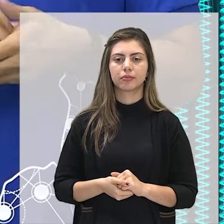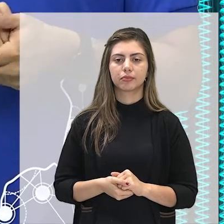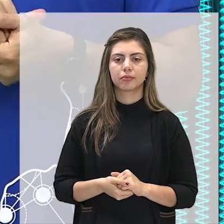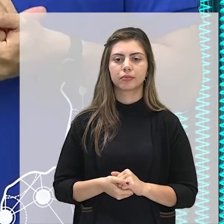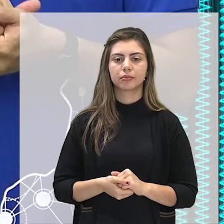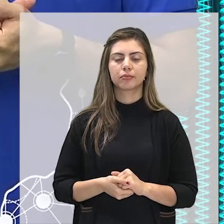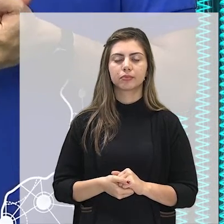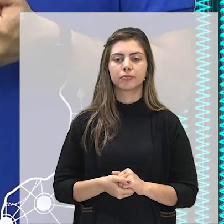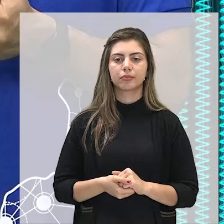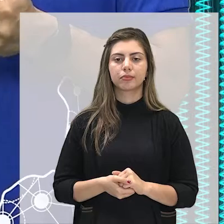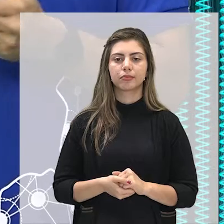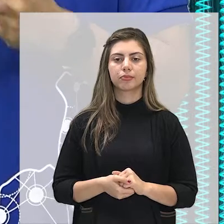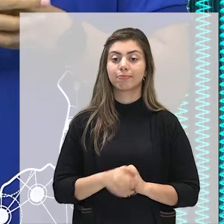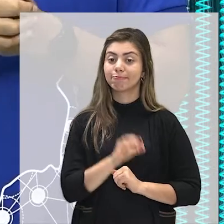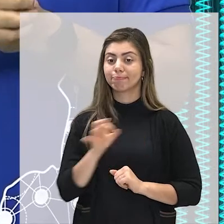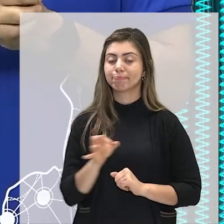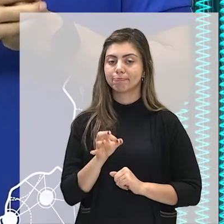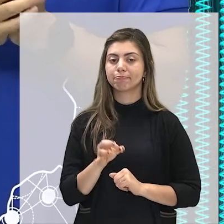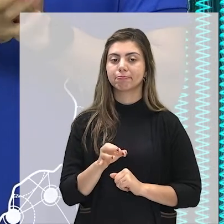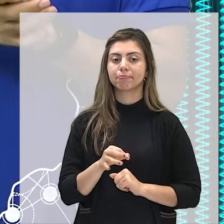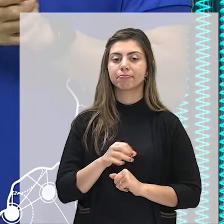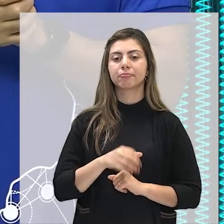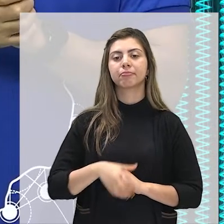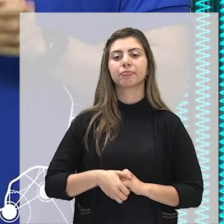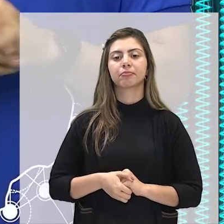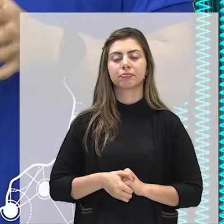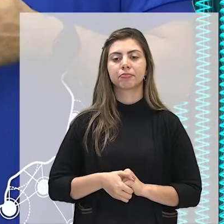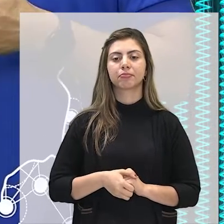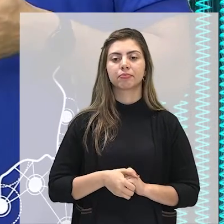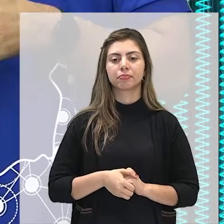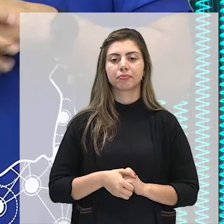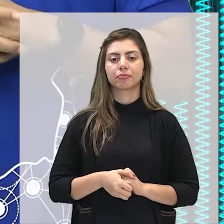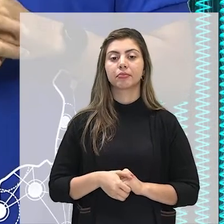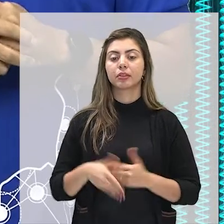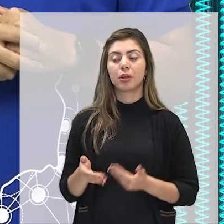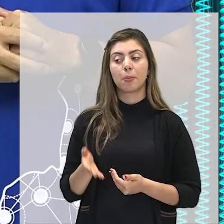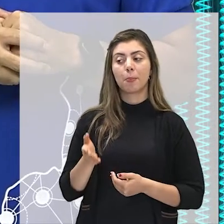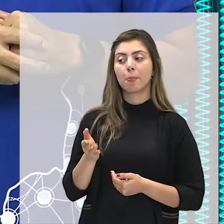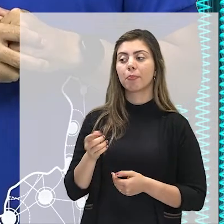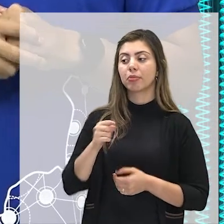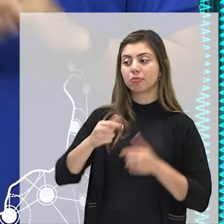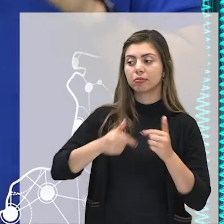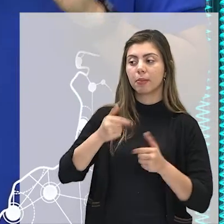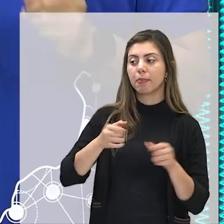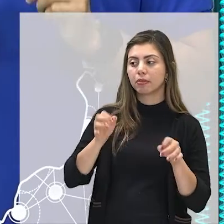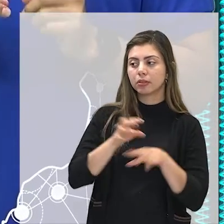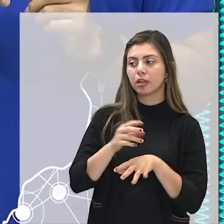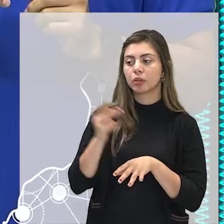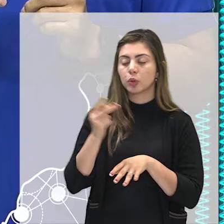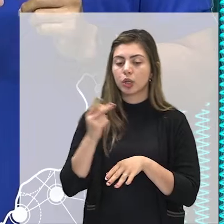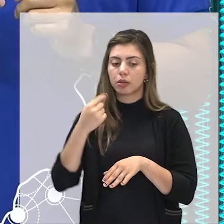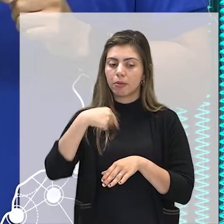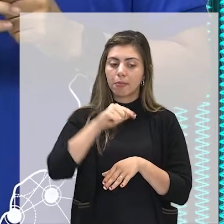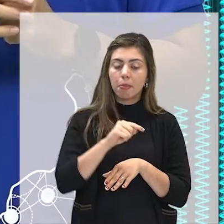e assim por diante, tá certo? Let's grab a coffee after work. Vamos tomar um café depois do trabalho. É uma sugestão,